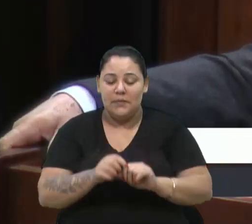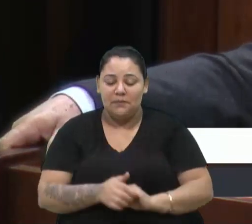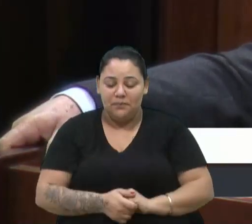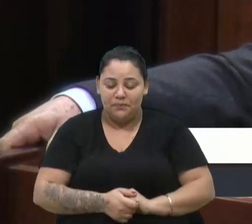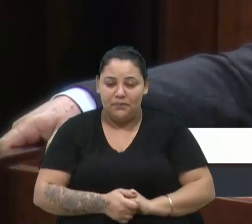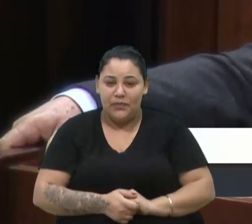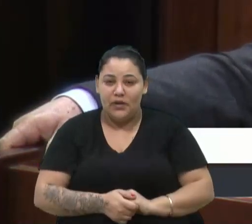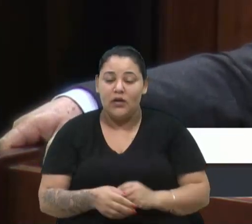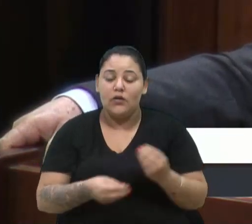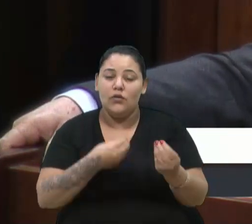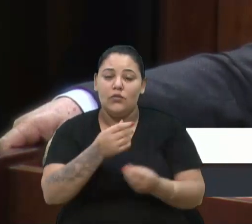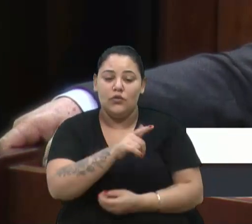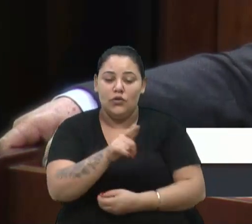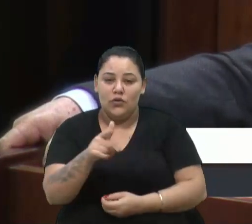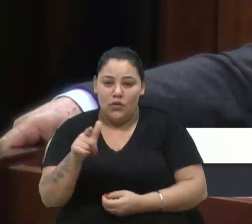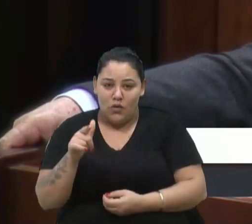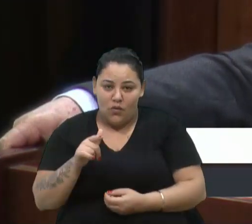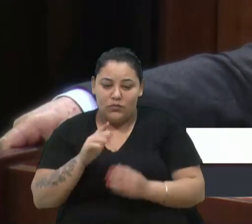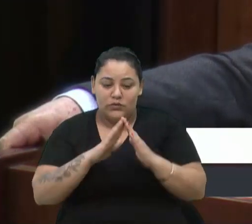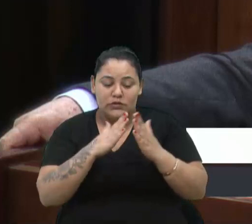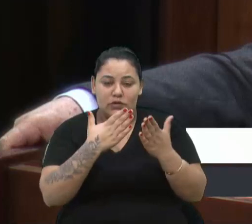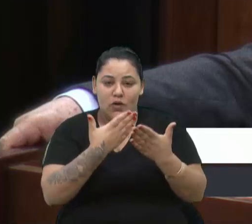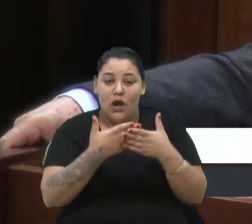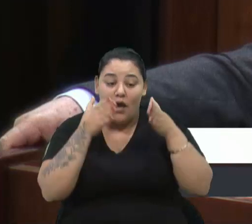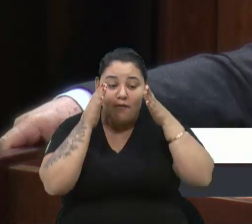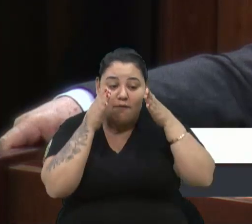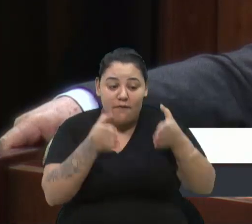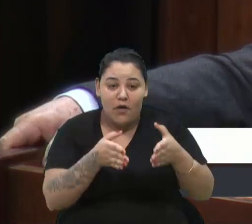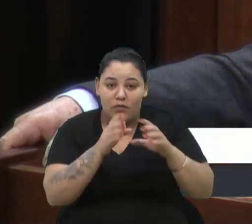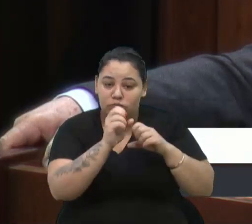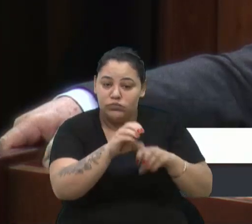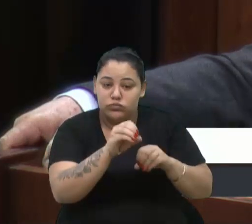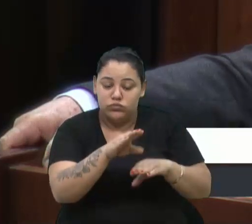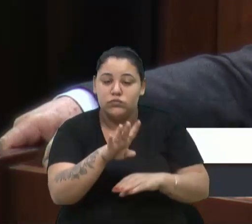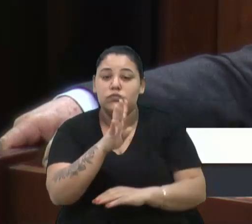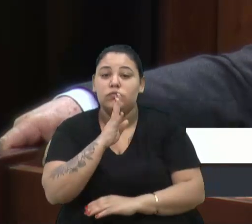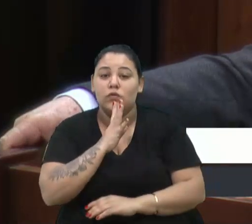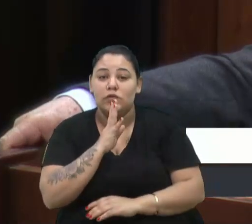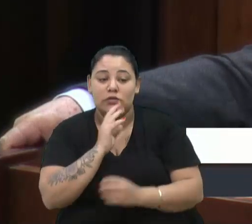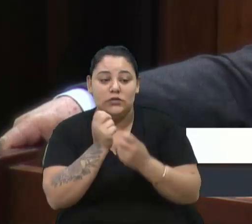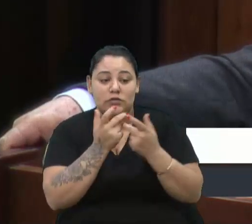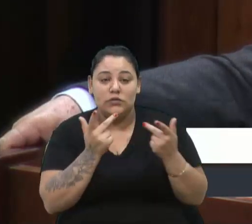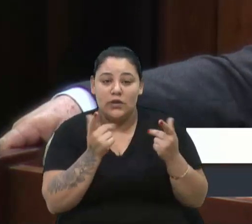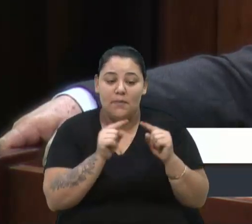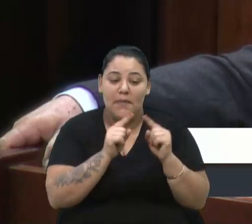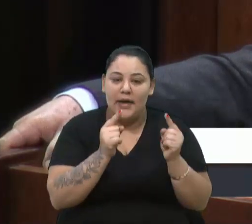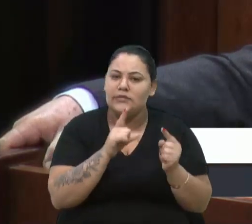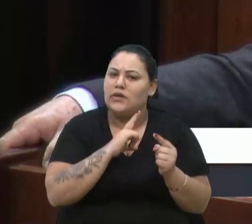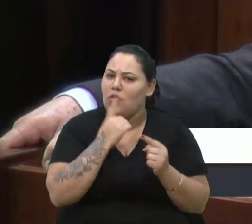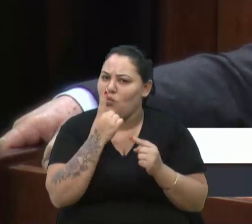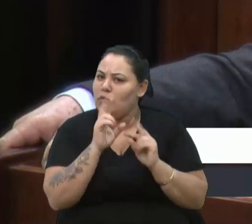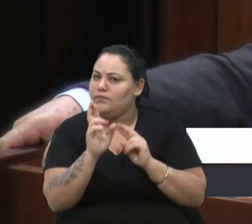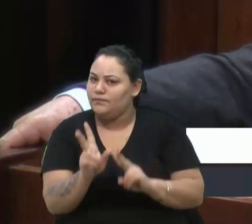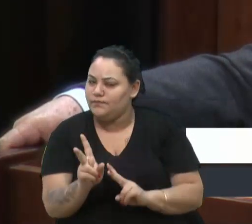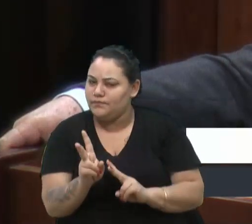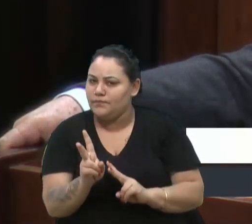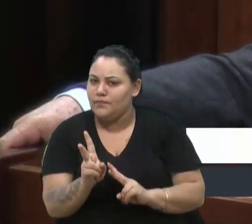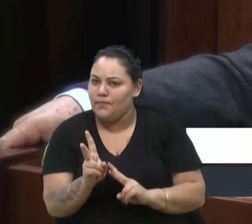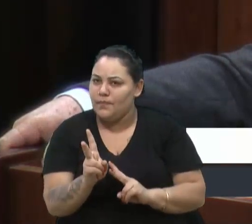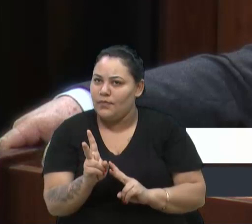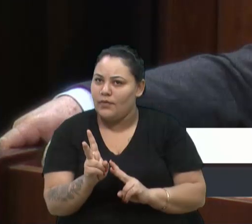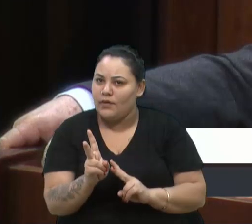como outras escolas atua pela educação e conhecimento mas com uma diferença ela